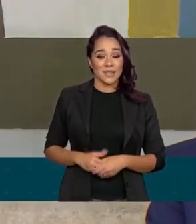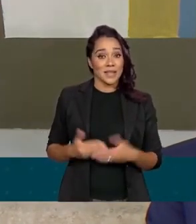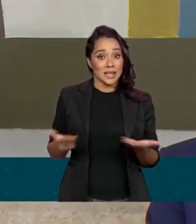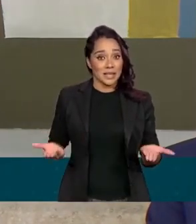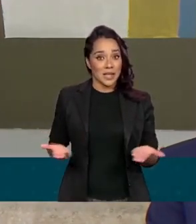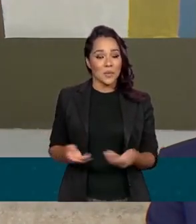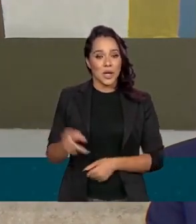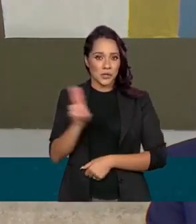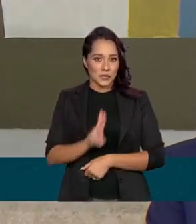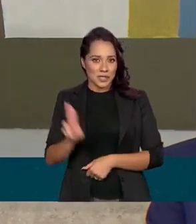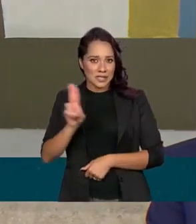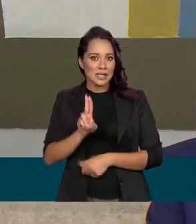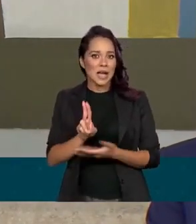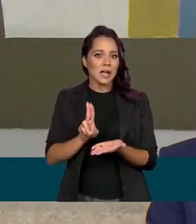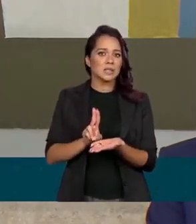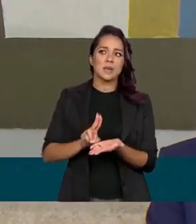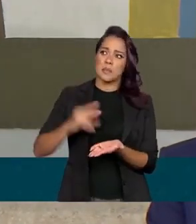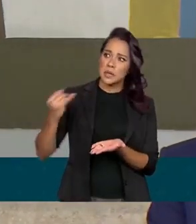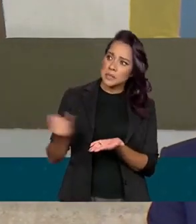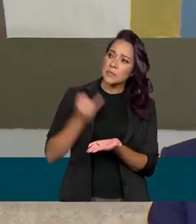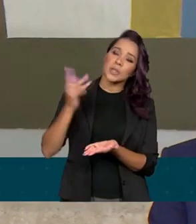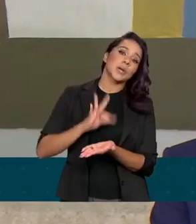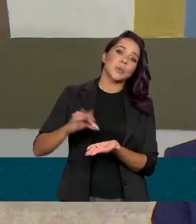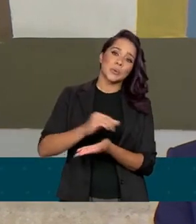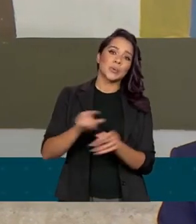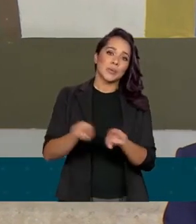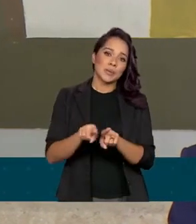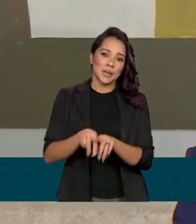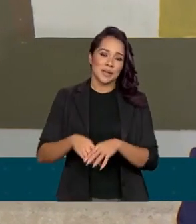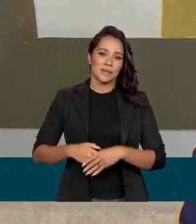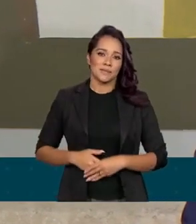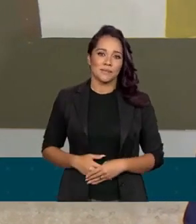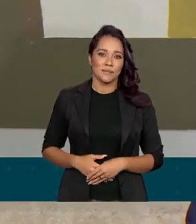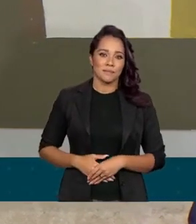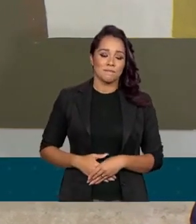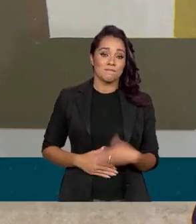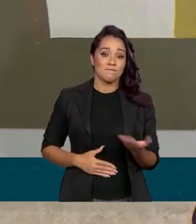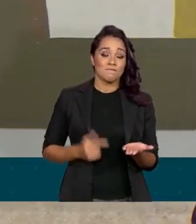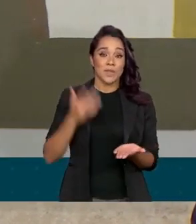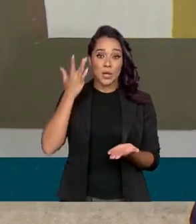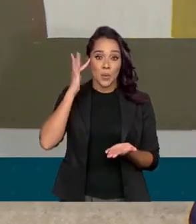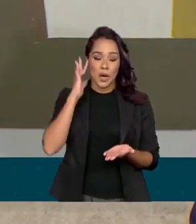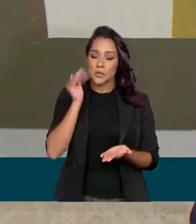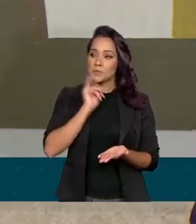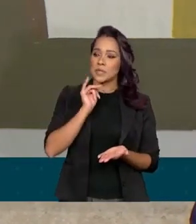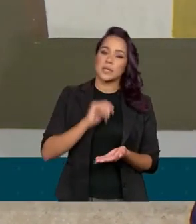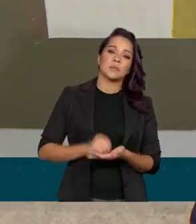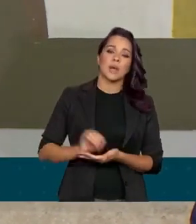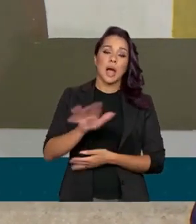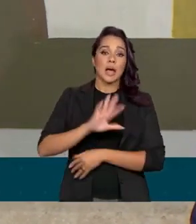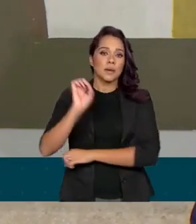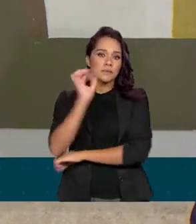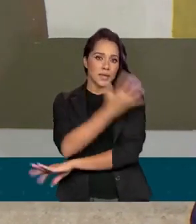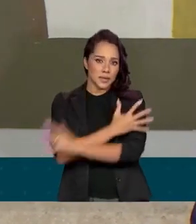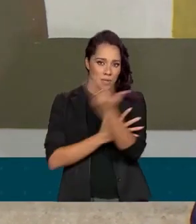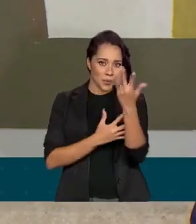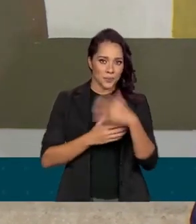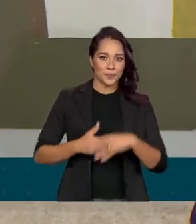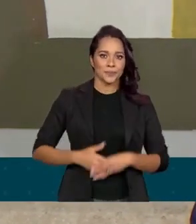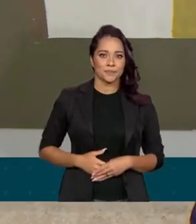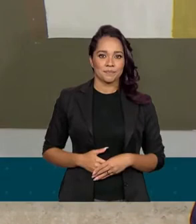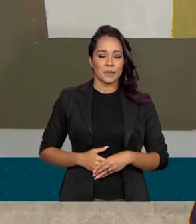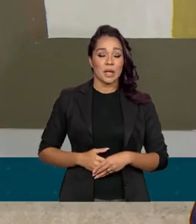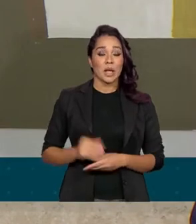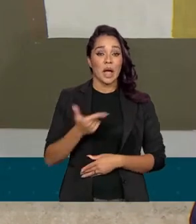Então, as universidades precisam se importar com tudo também. E eu acho, por exemplo, a questão ambiental.